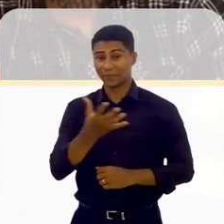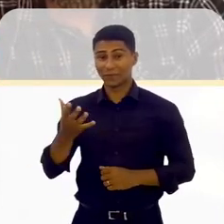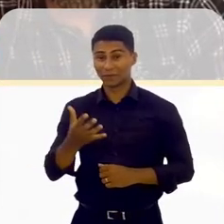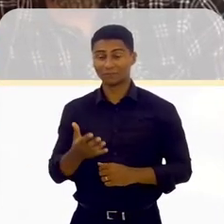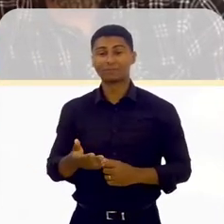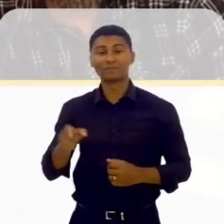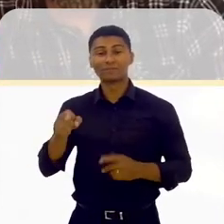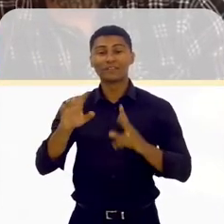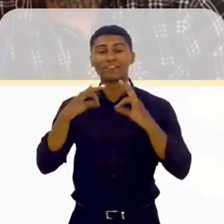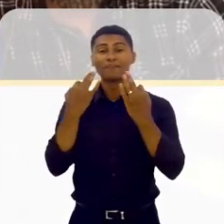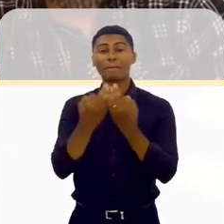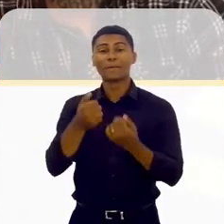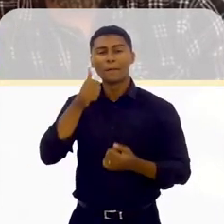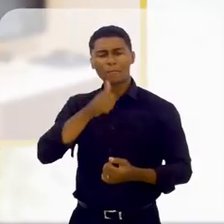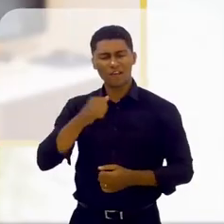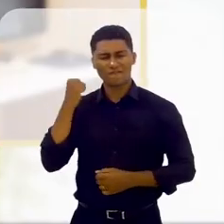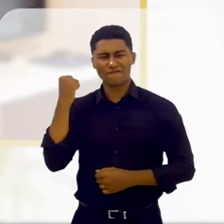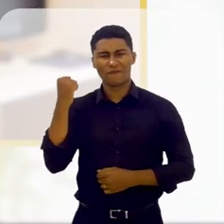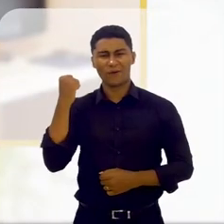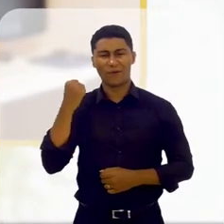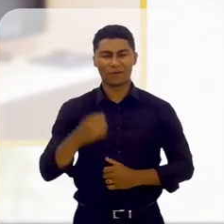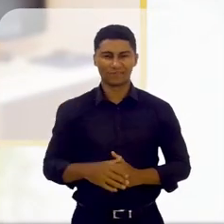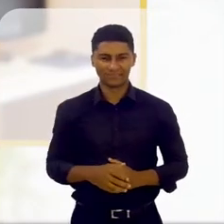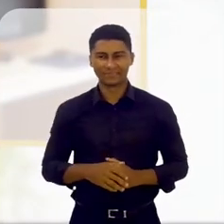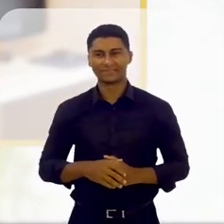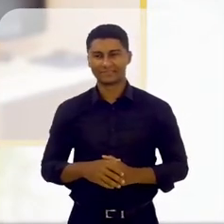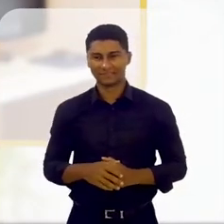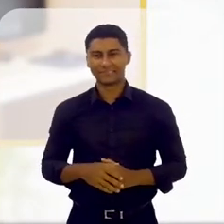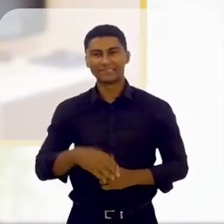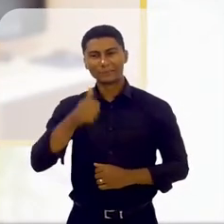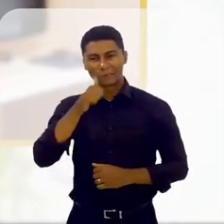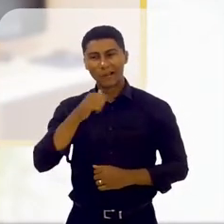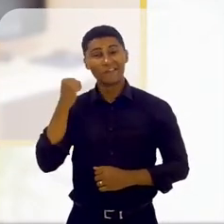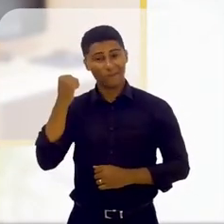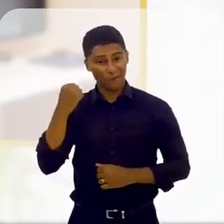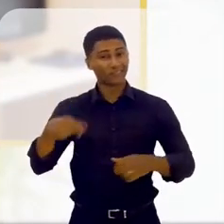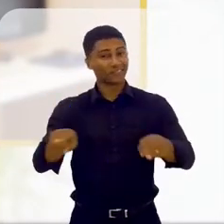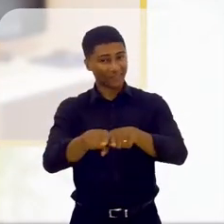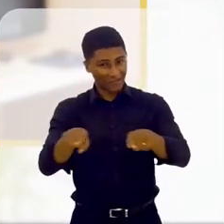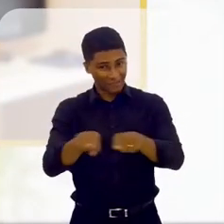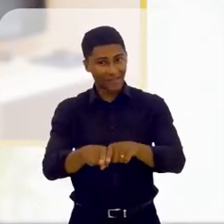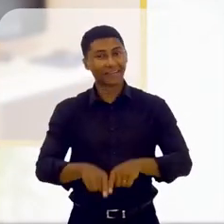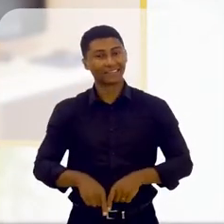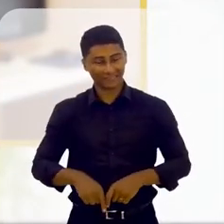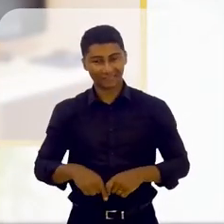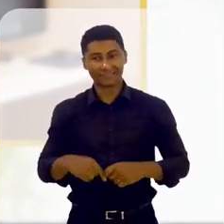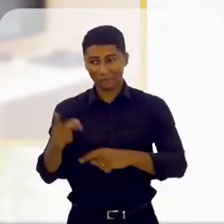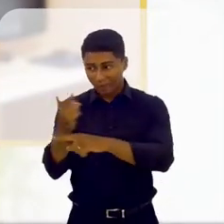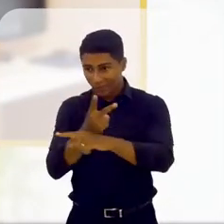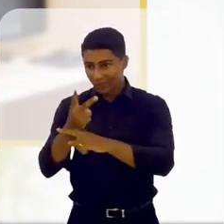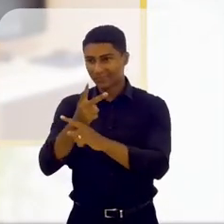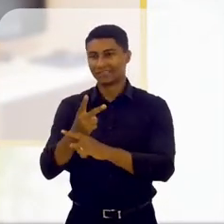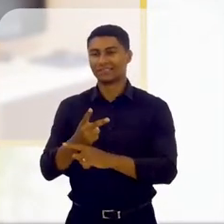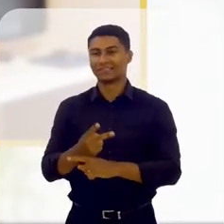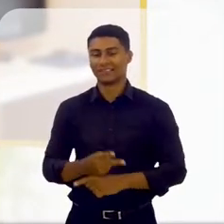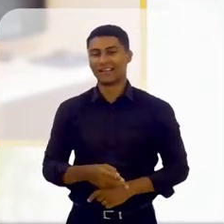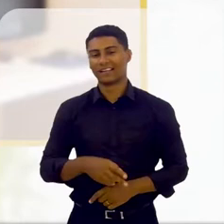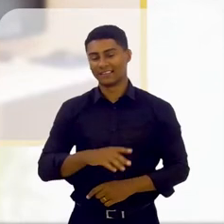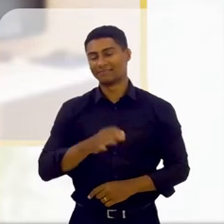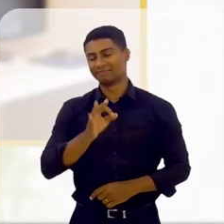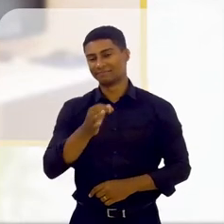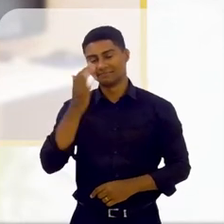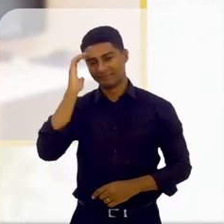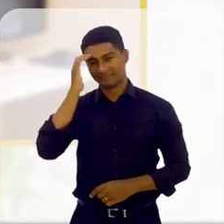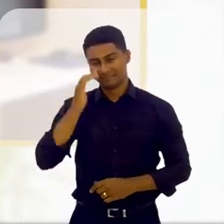Bom, bom. Uma família de mulheres fortes, e aí você foi procurar uma mulher forte também, né? Faz sentido,